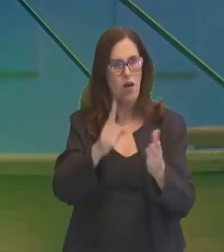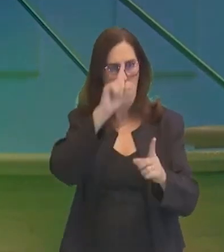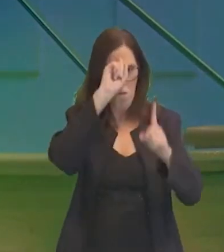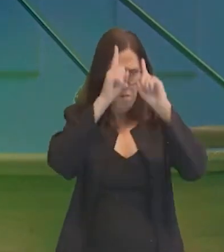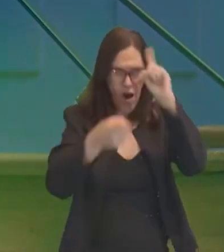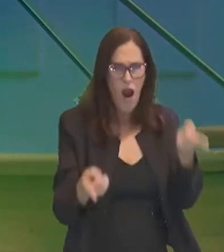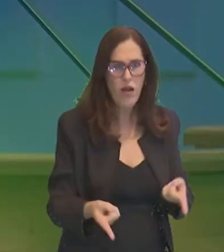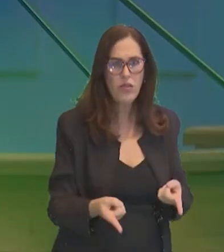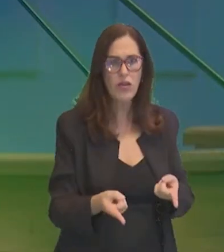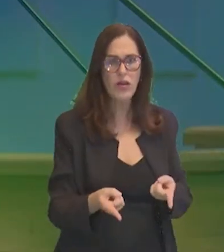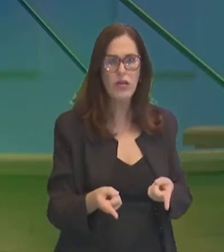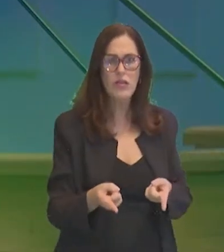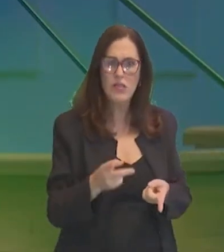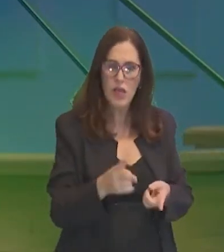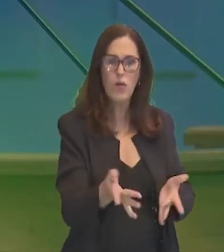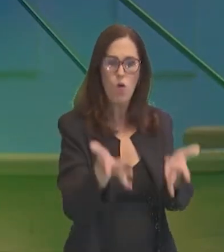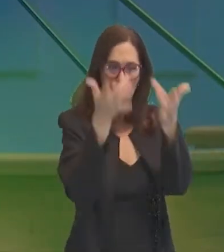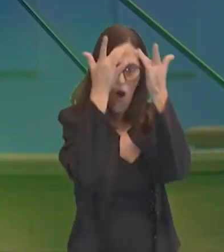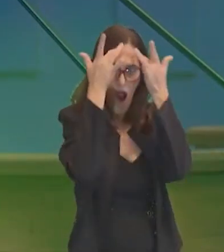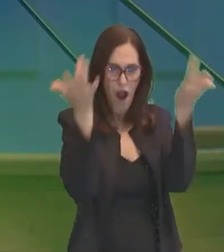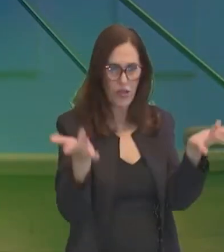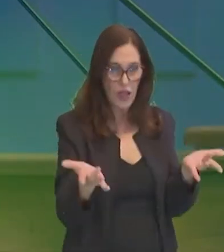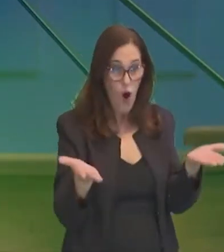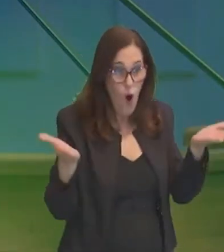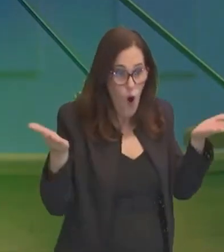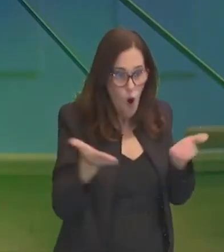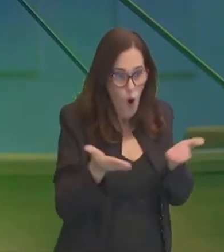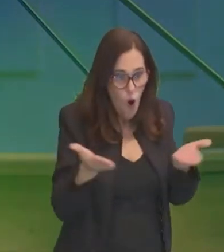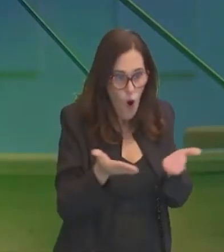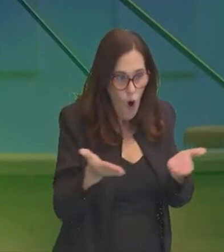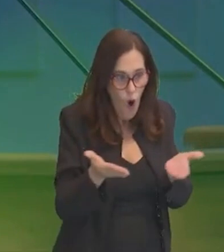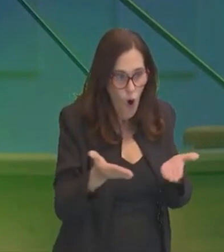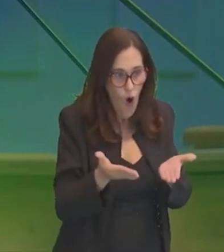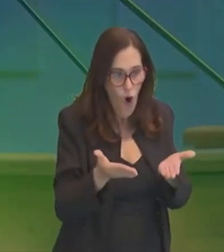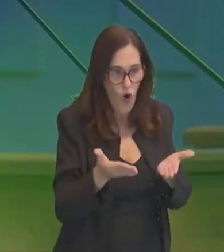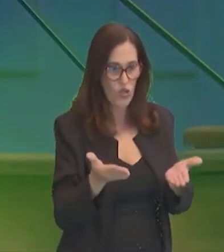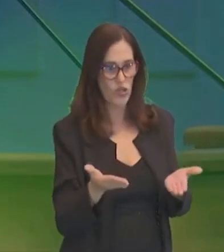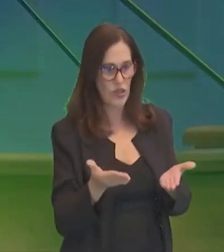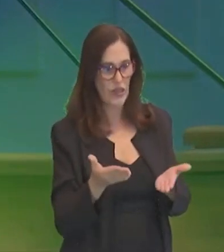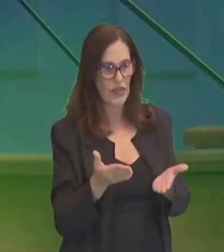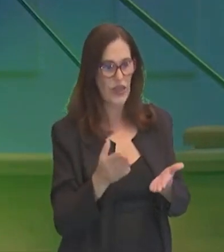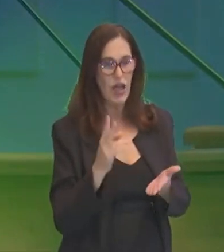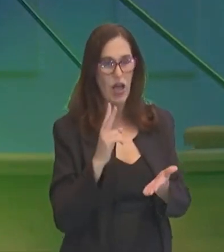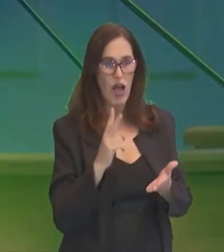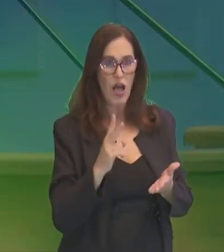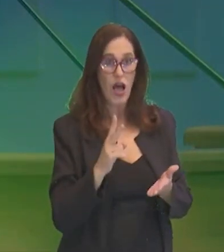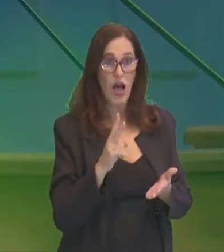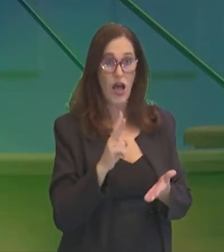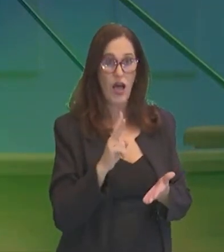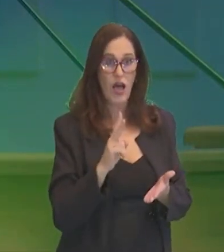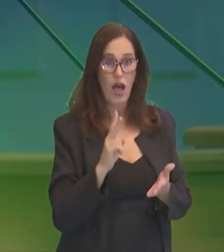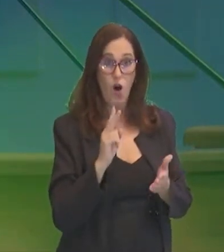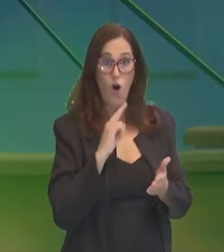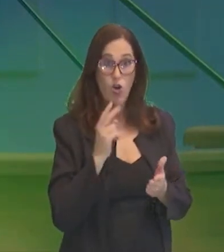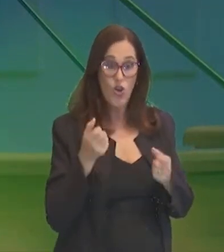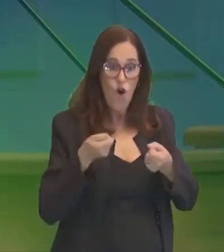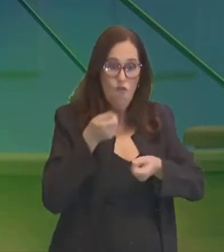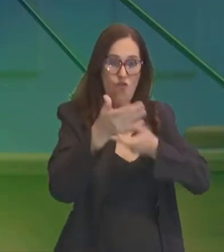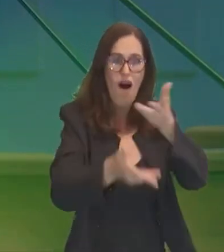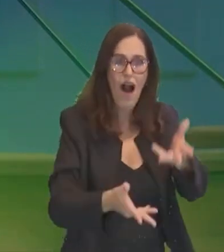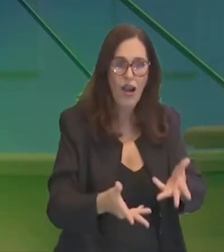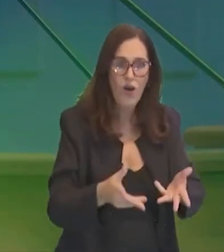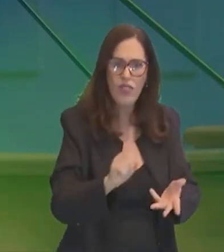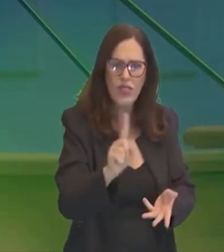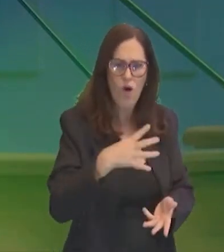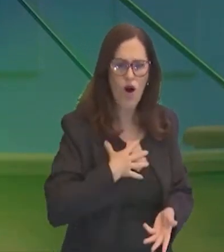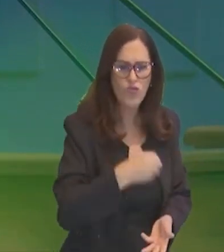seus mandamentos. Considerem hoje, e não me dirijo aos filhos de vocês, que não conhecem nem viram a disciplina do